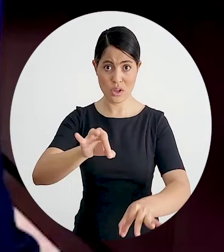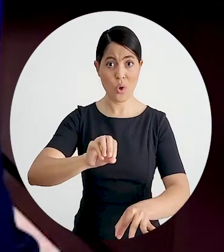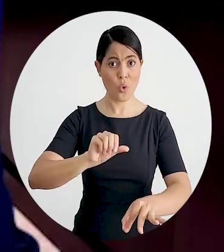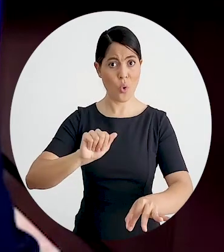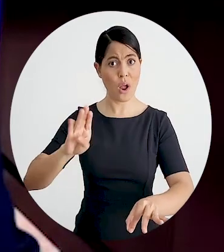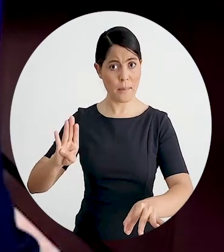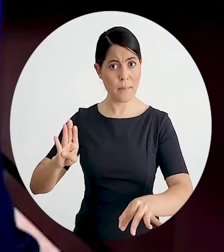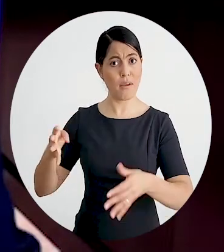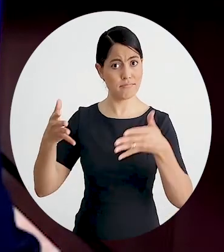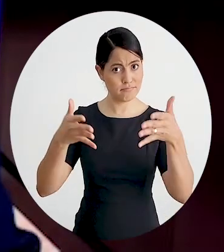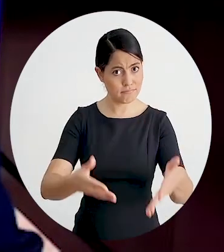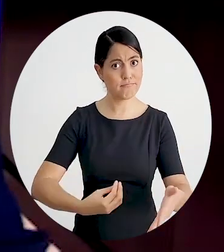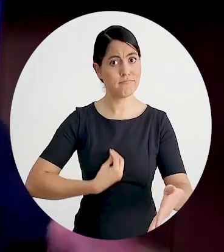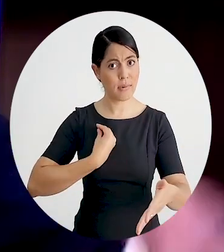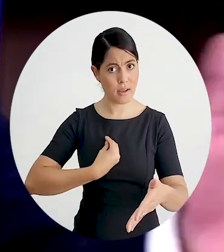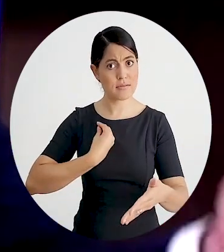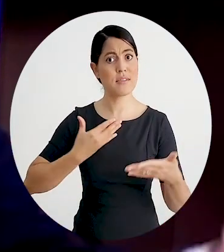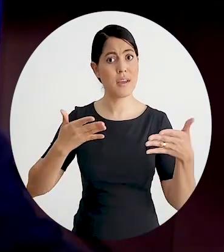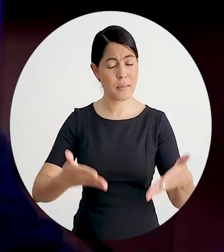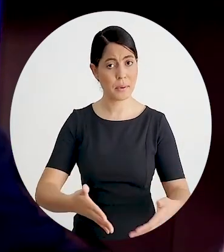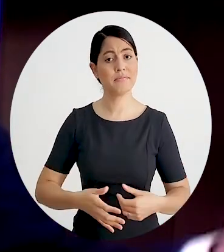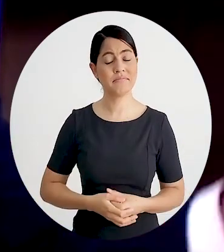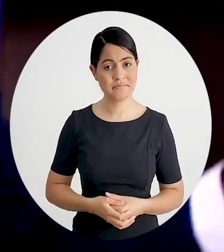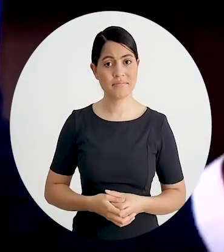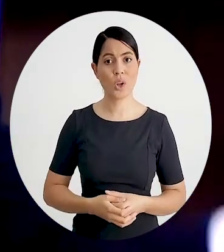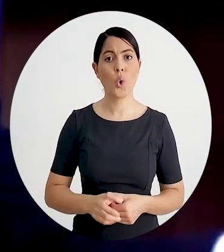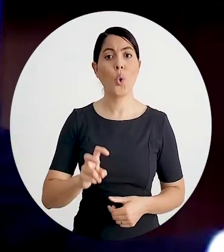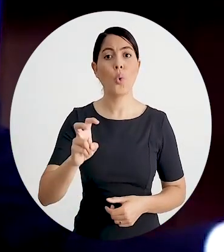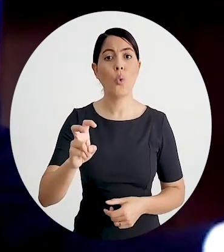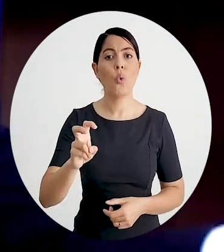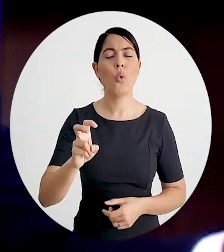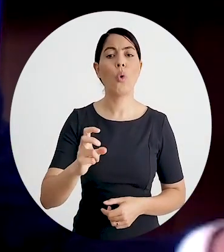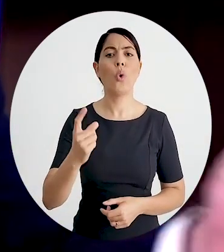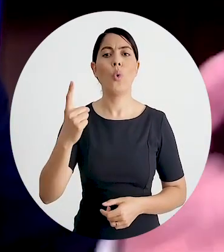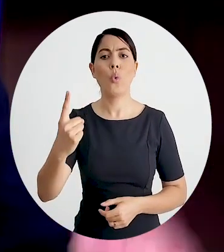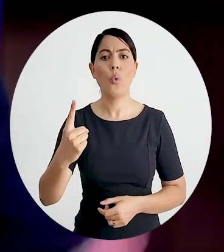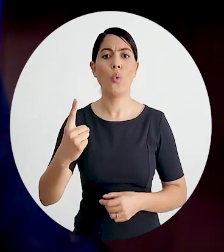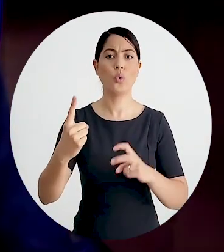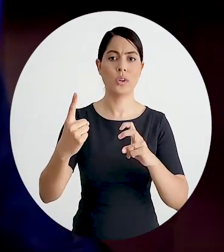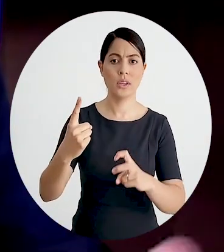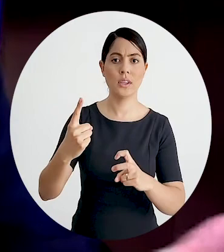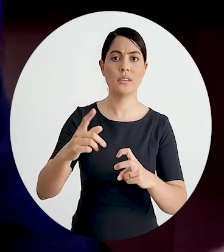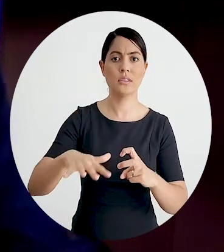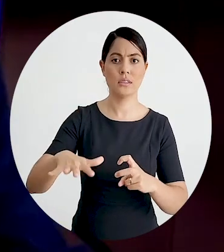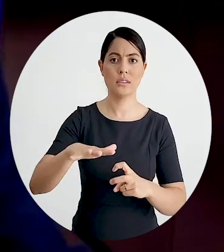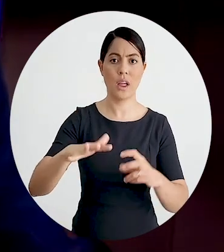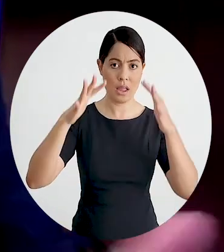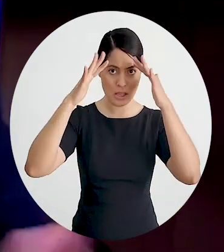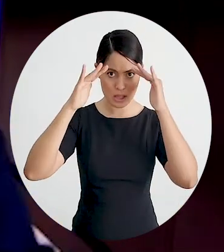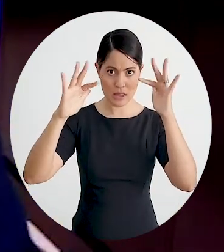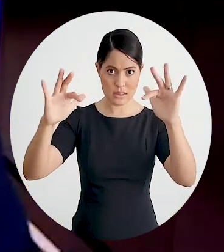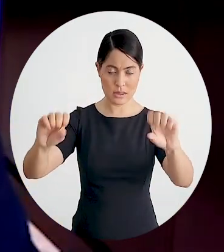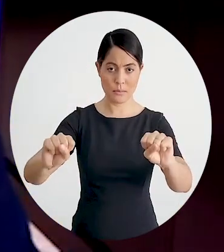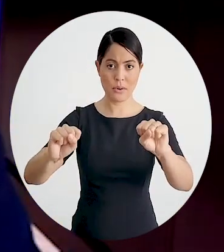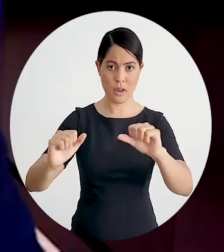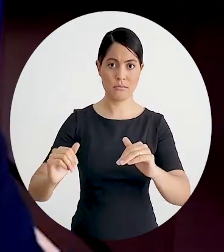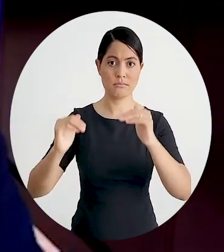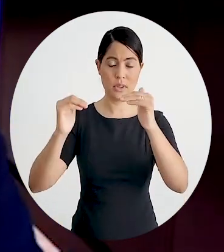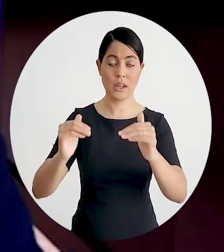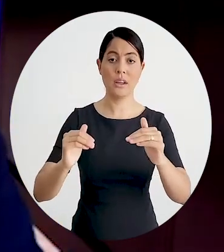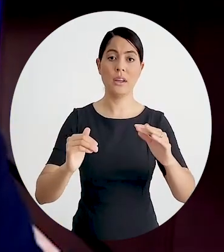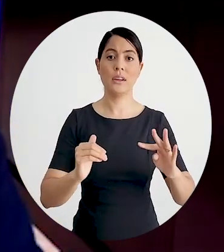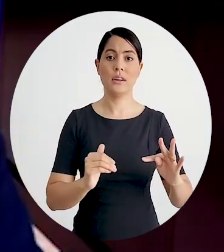Judiciário, 1/5 dos membros dos tribunais e 1/3 dos membros do Superior Tribunal